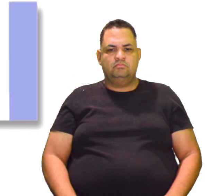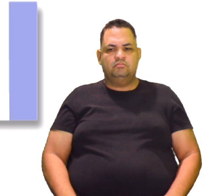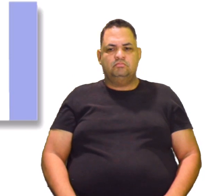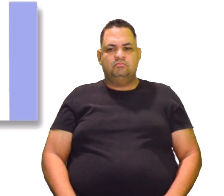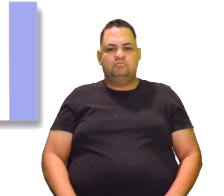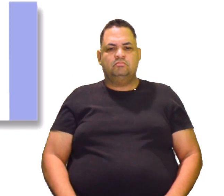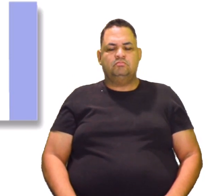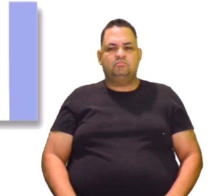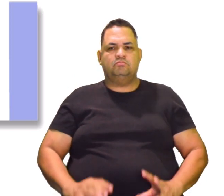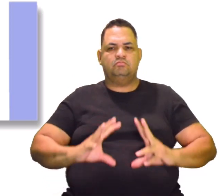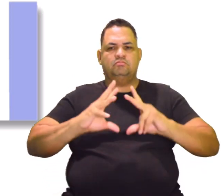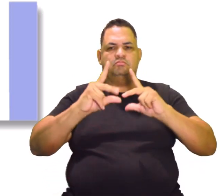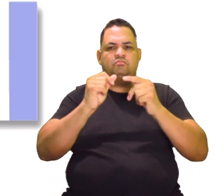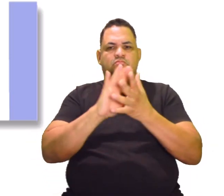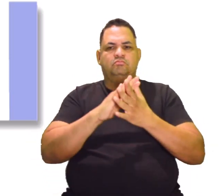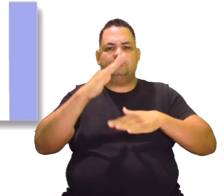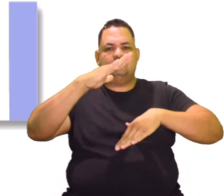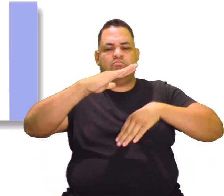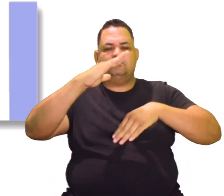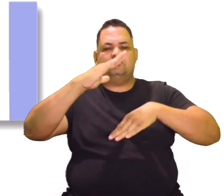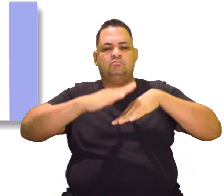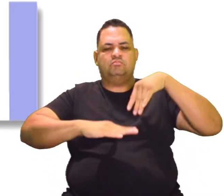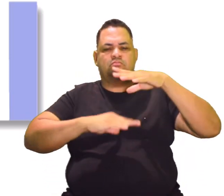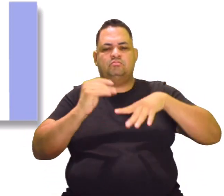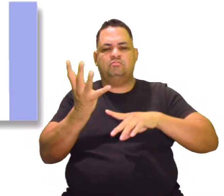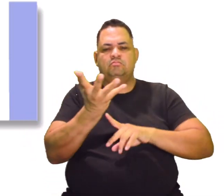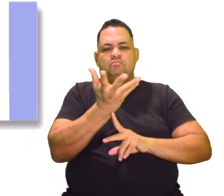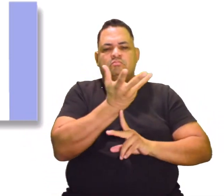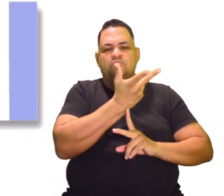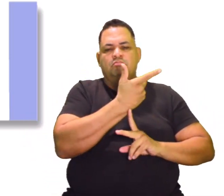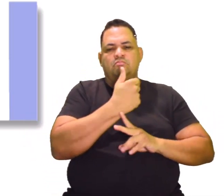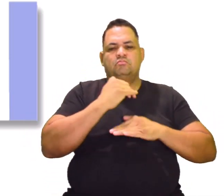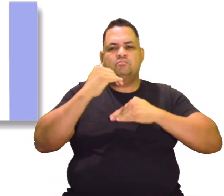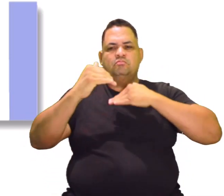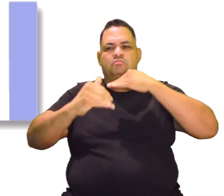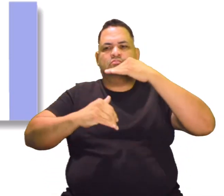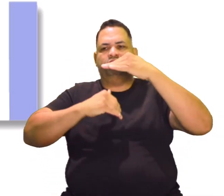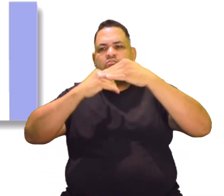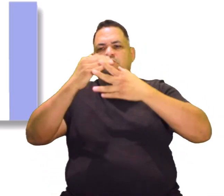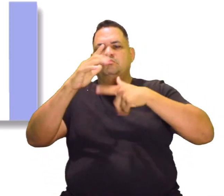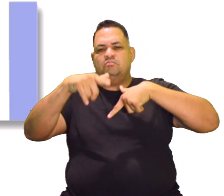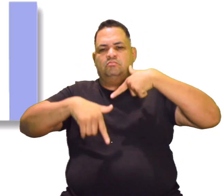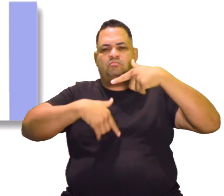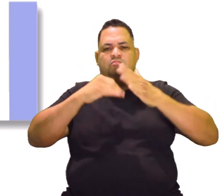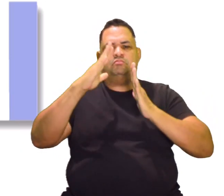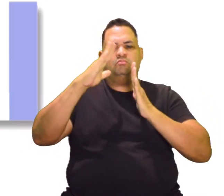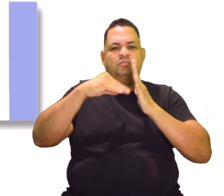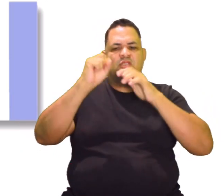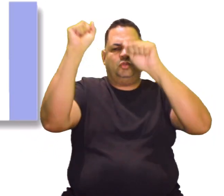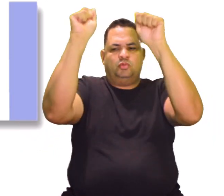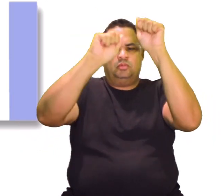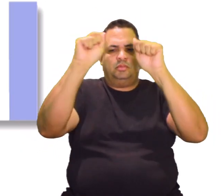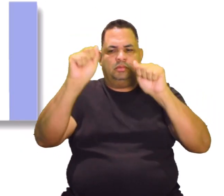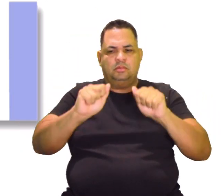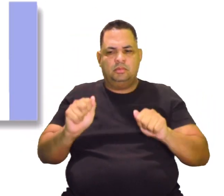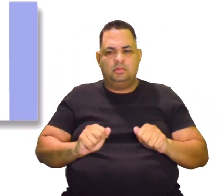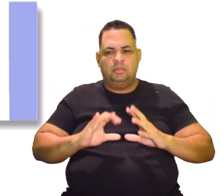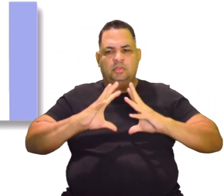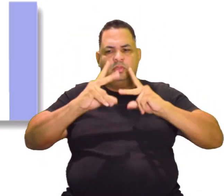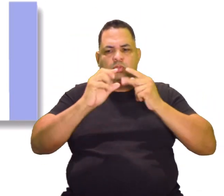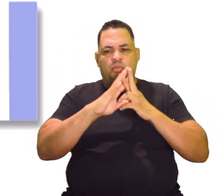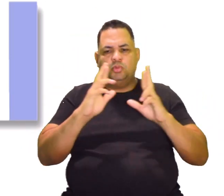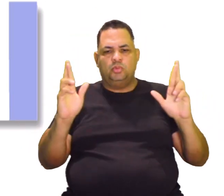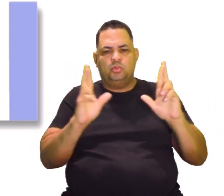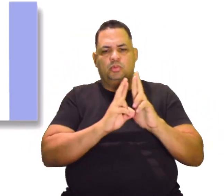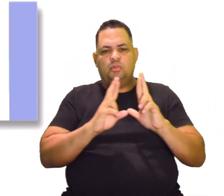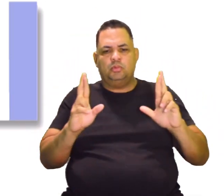tudo que os artistas, né, desenvolviam, seja pintura, escultura, era relacionado,